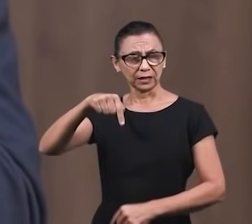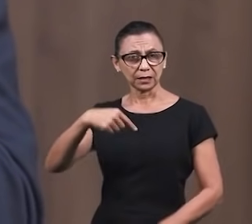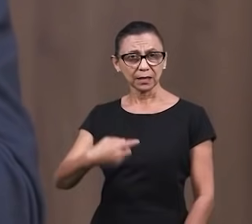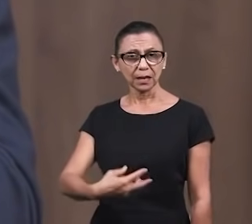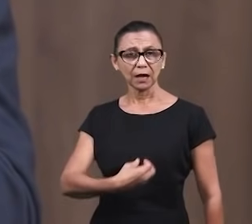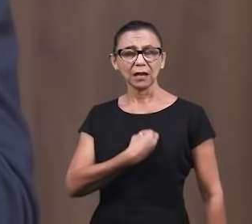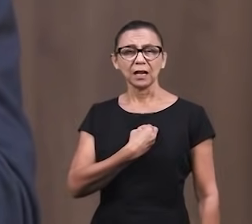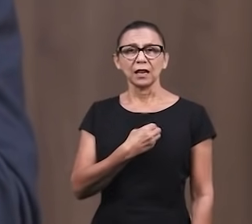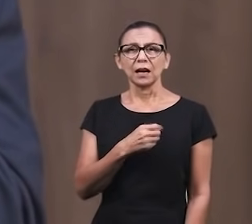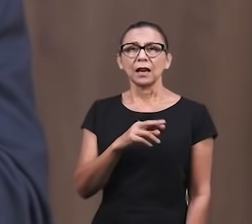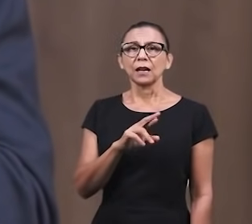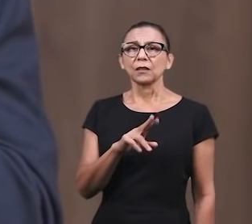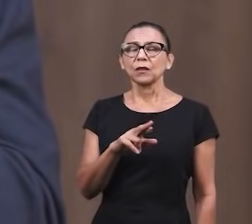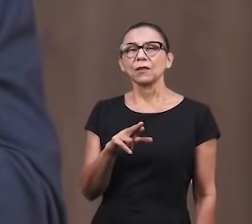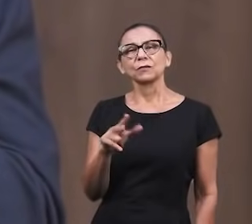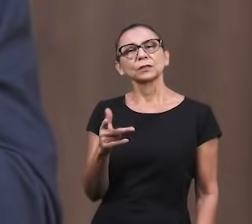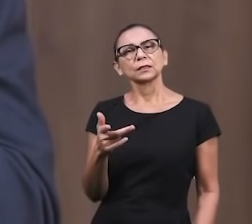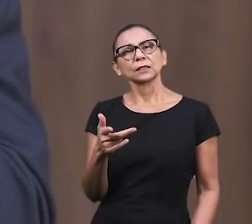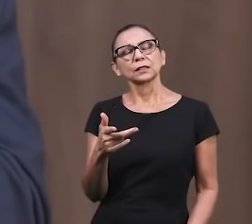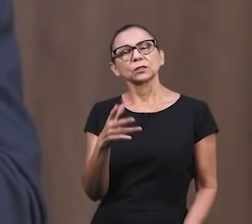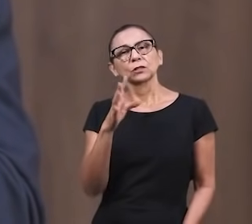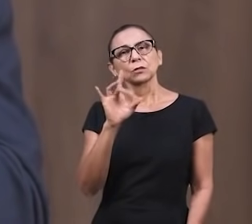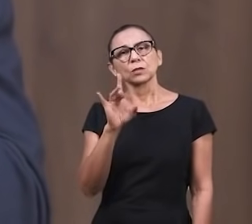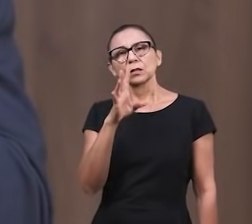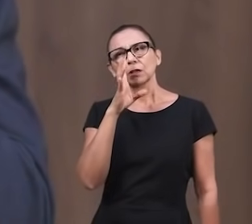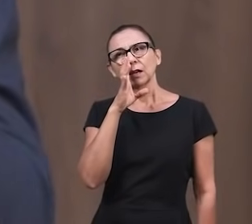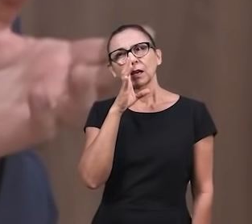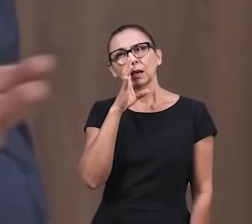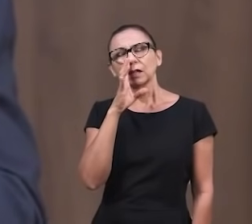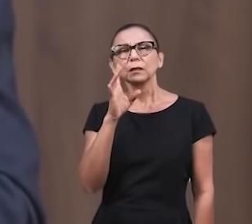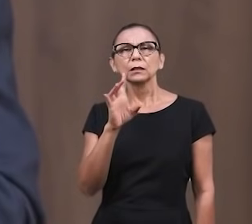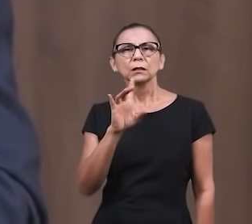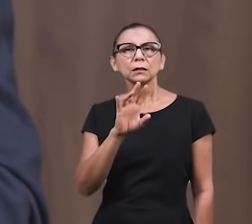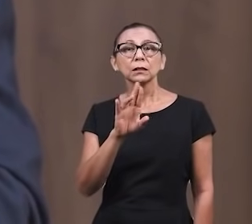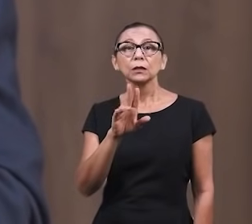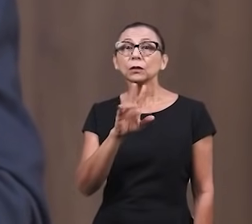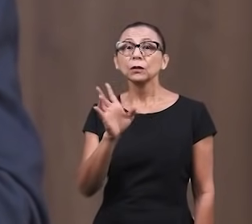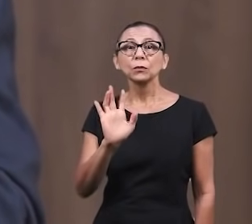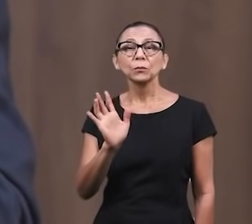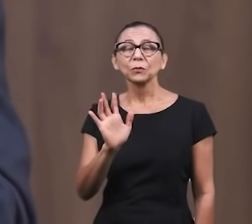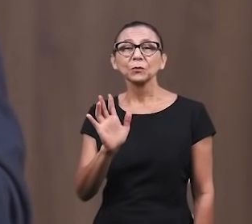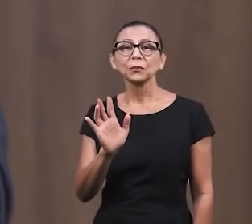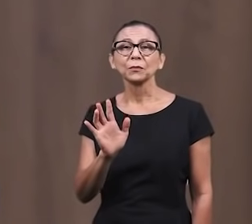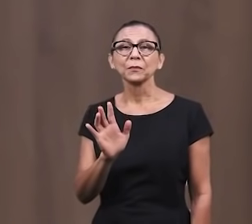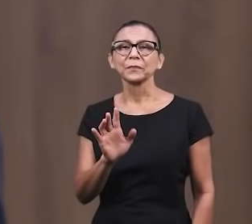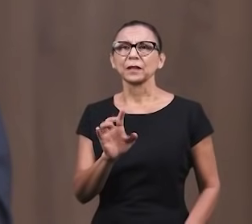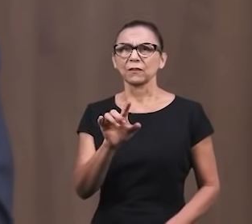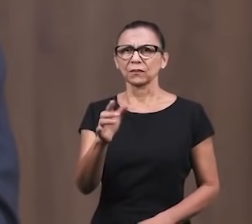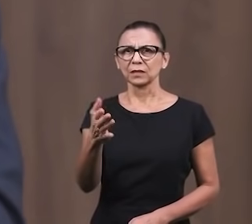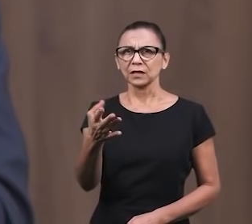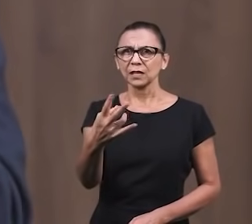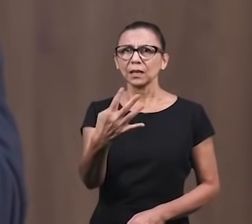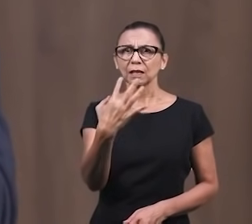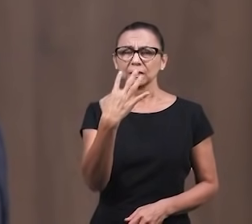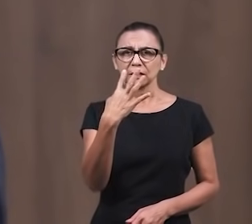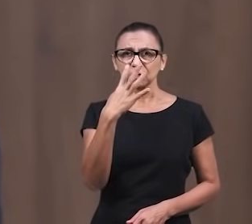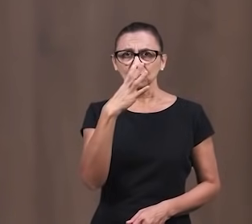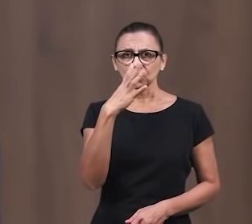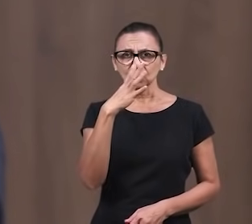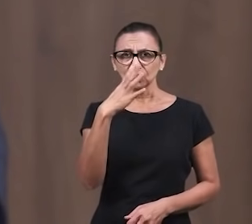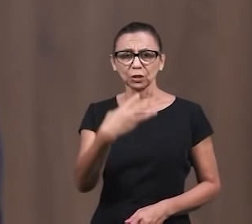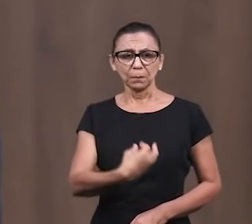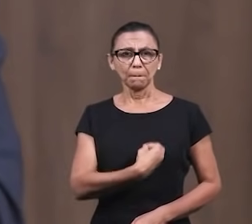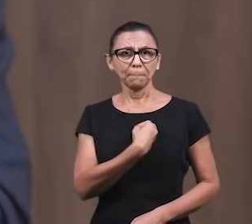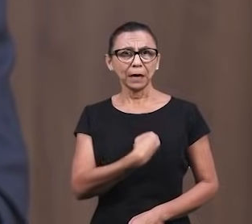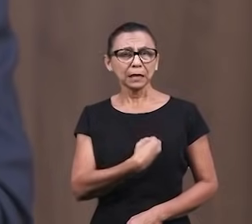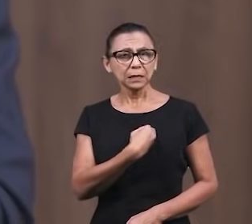fazer entretenimento. Nosso objetivo aqui não é que você simplesmente assista um programa de televisão. Nós queremos que você participe. Nós te